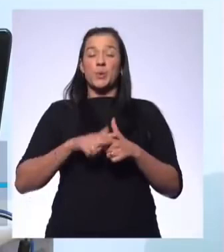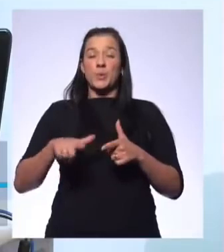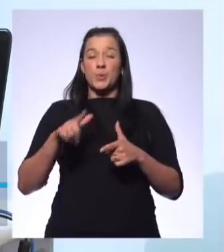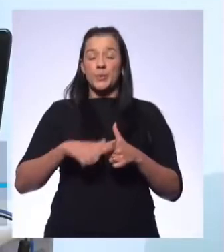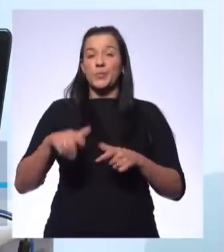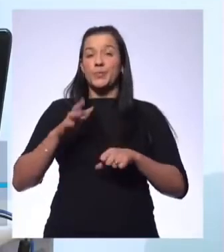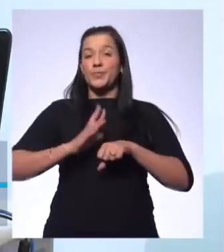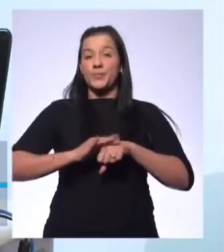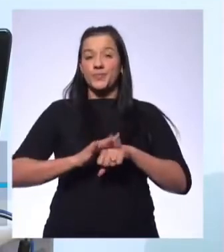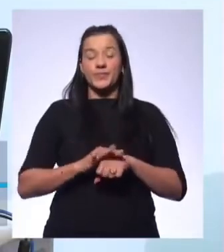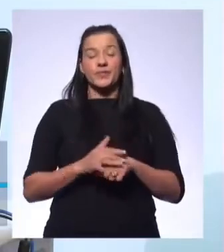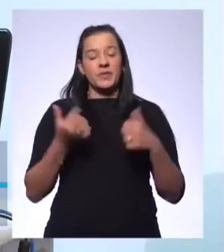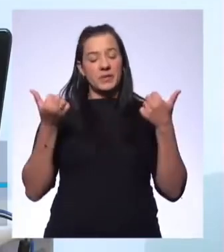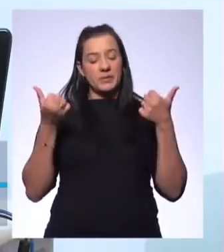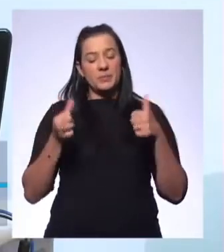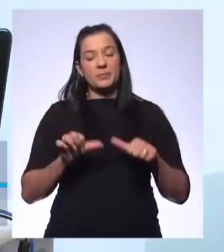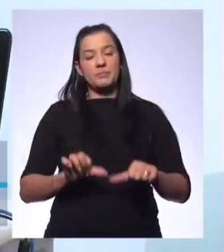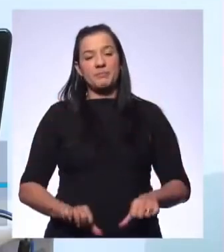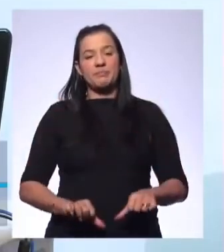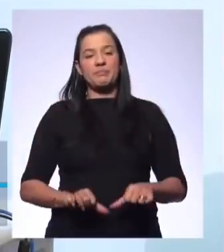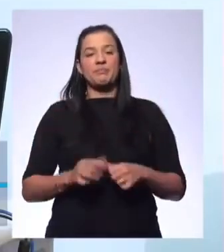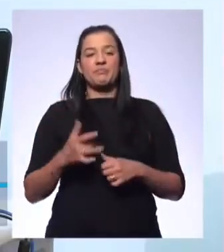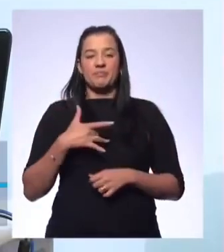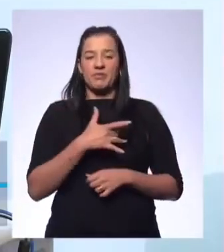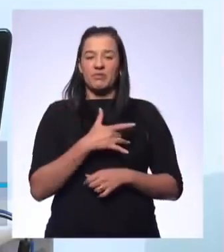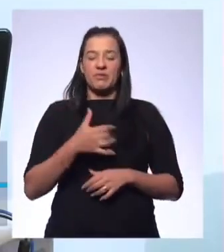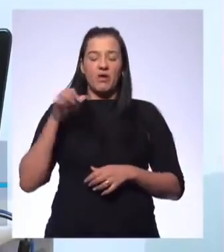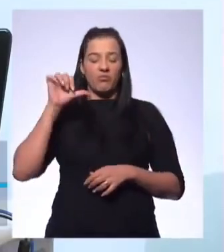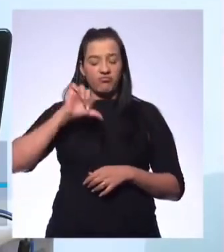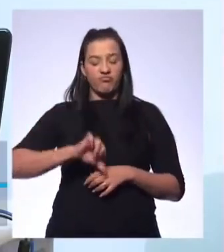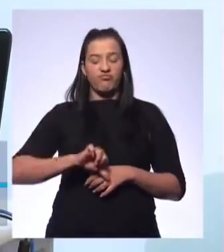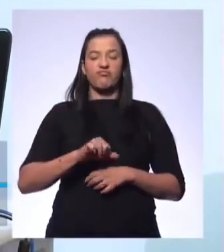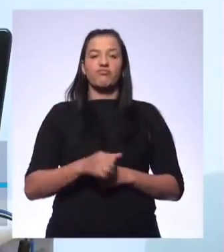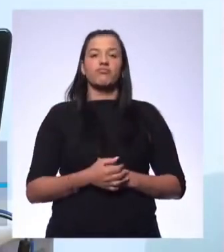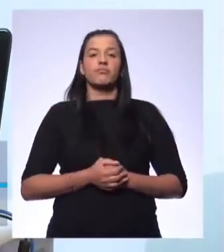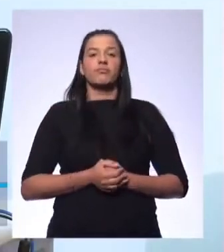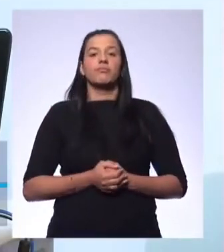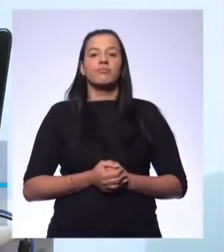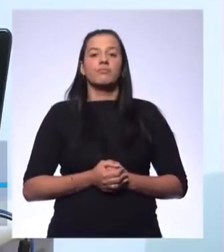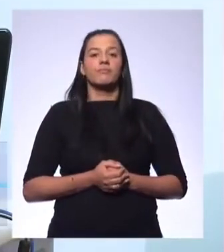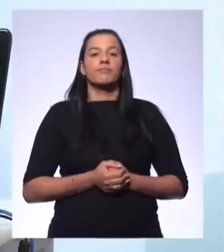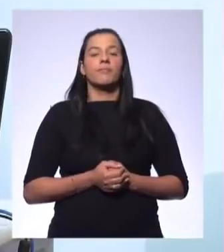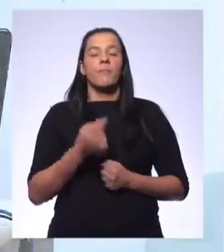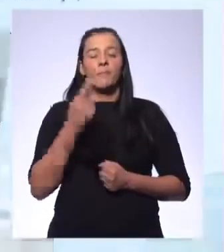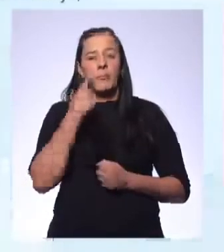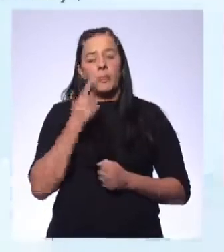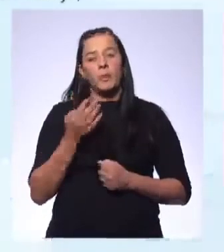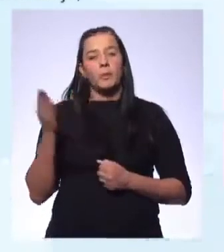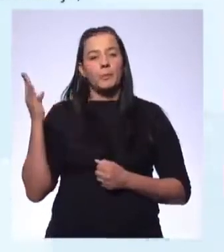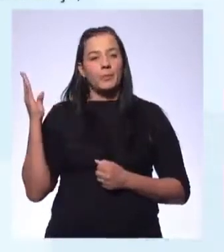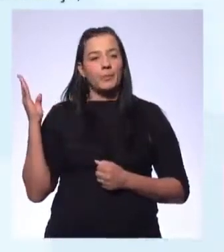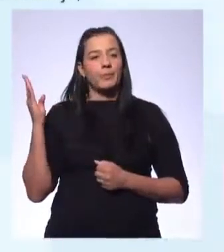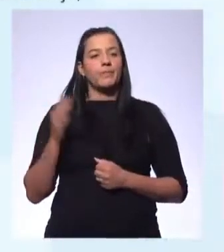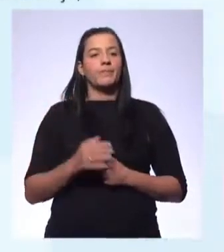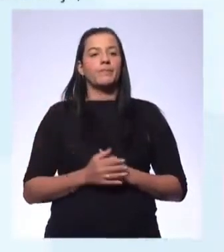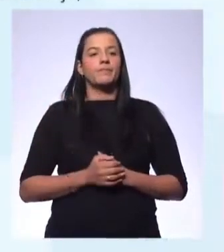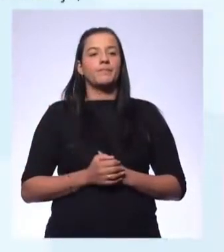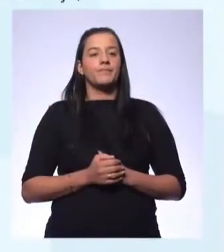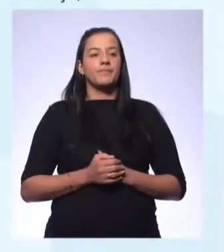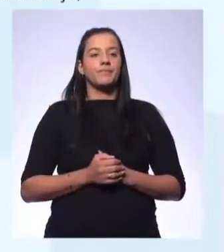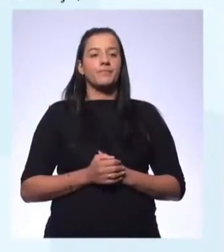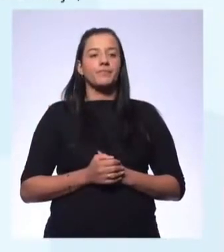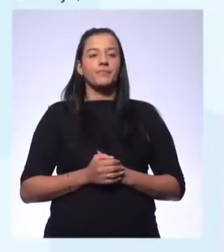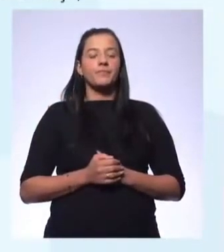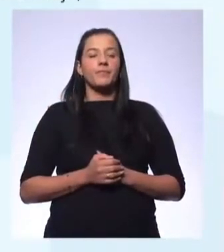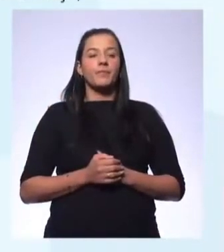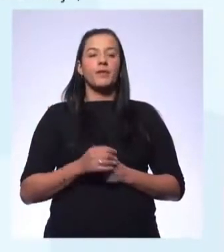a vida dentro e fora da fábrica era de risco à saúde. Voltando para a nossa tela, para a gente continuar ali vendo as